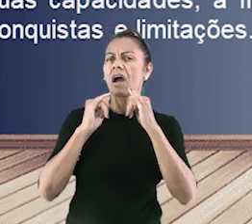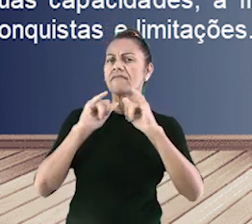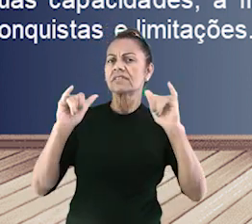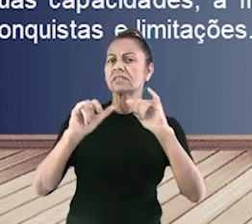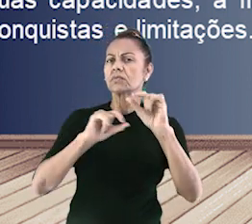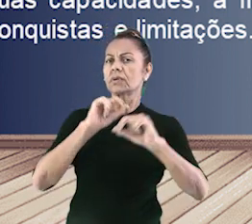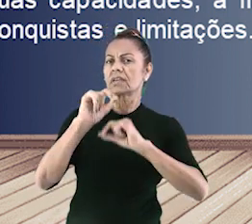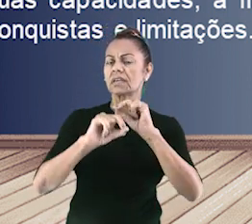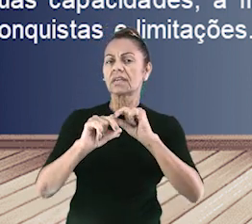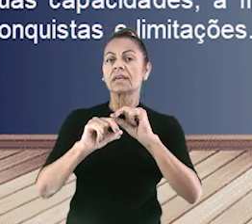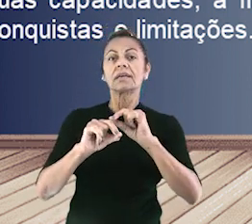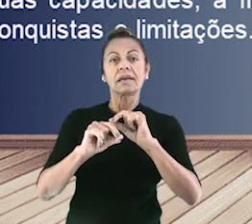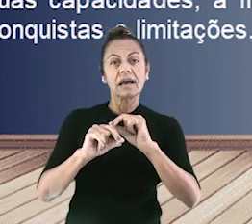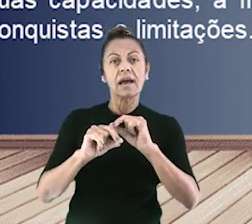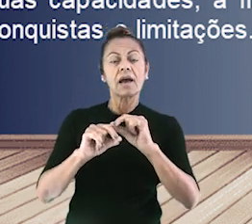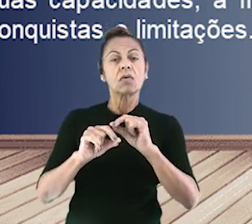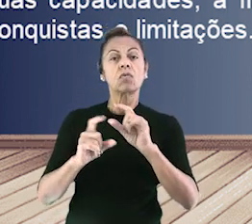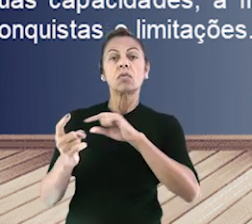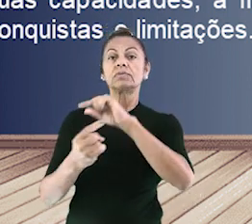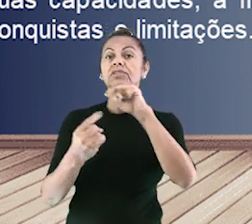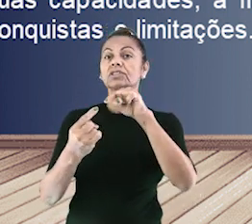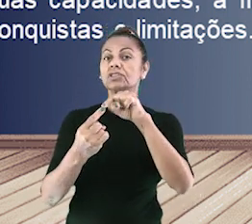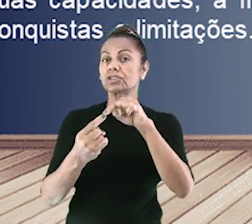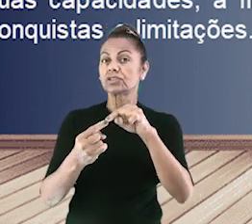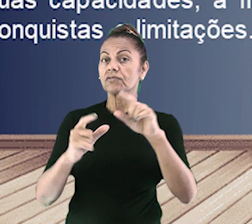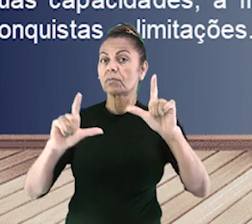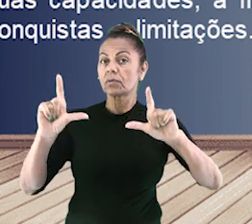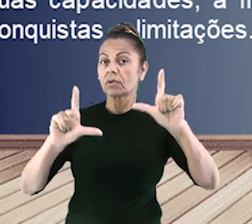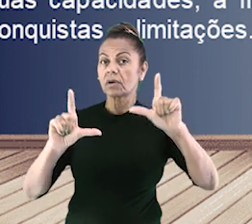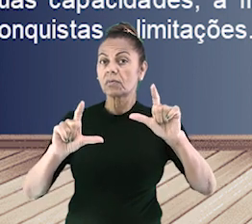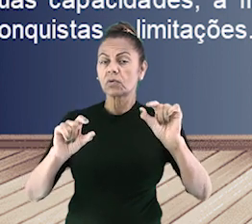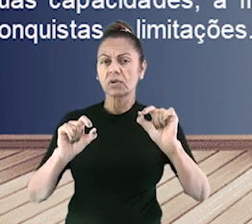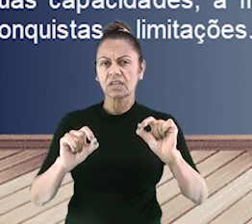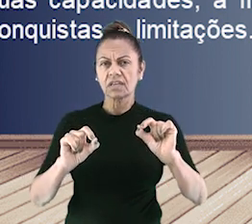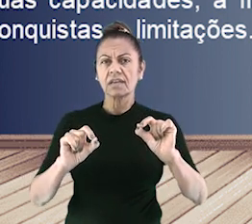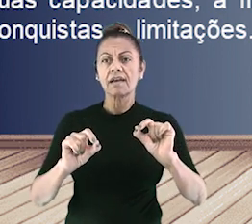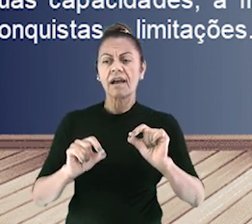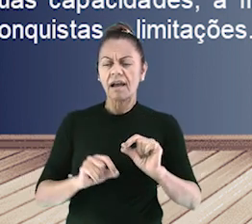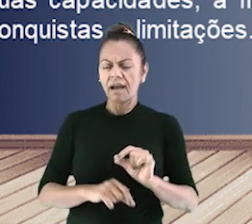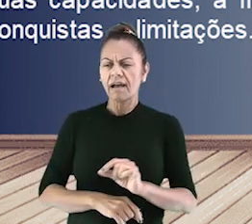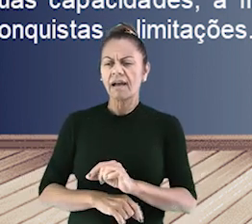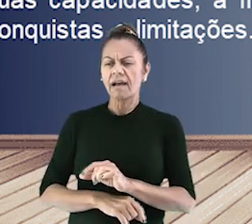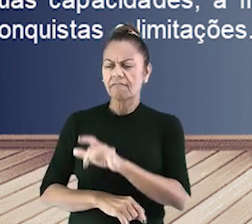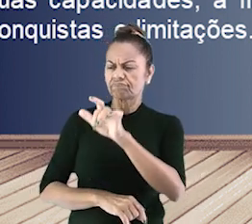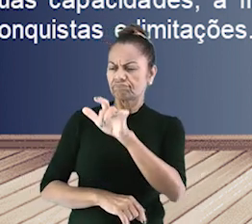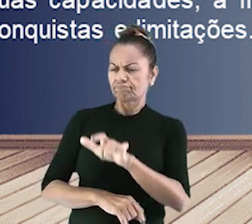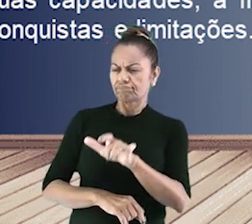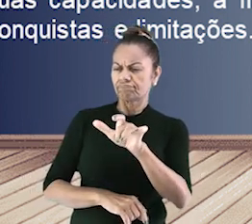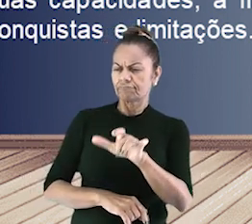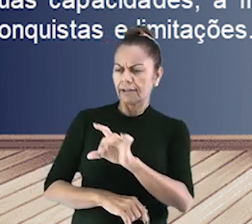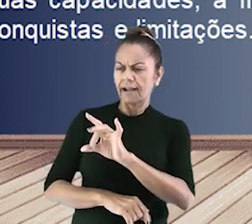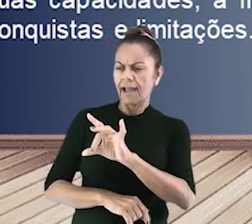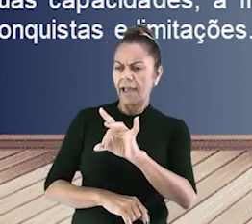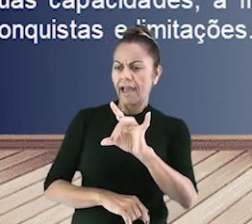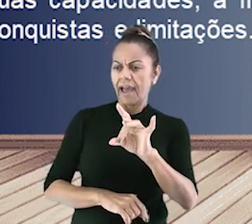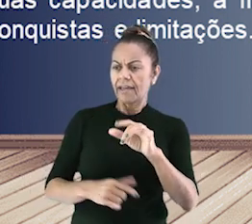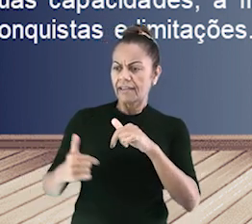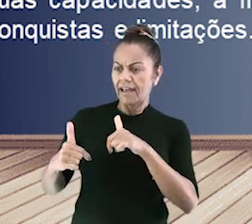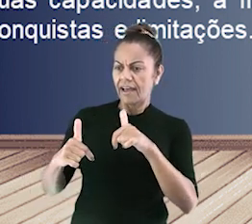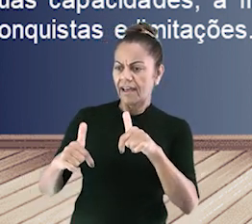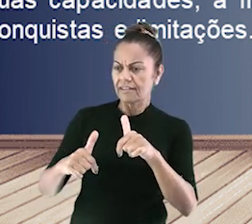programa de hoje. Agir de maneira independente, com confiança em suas